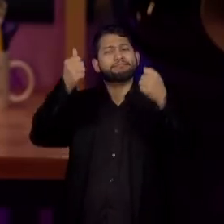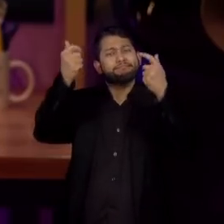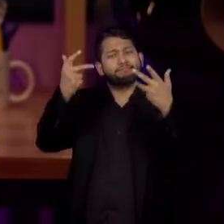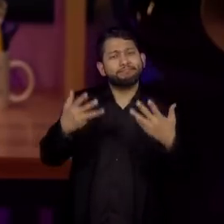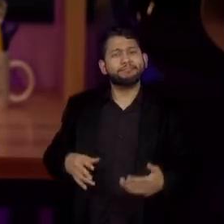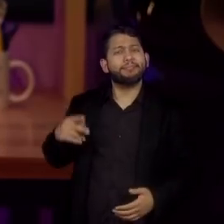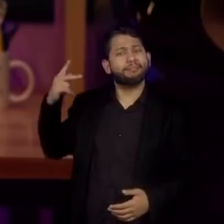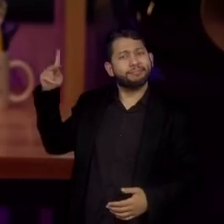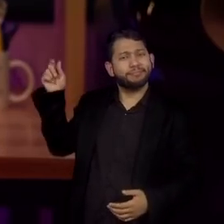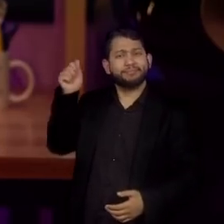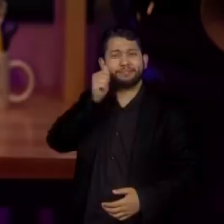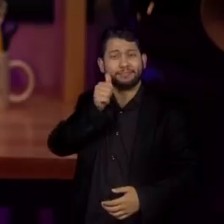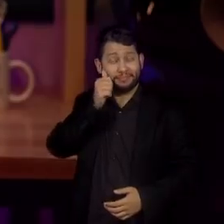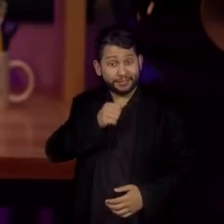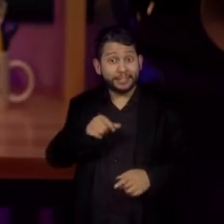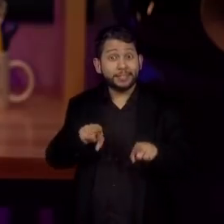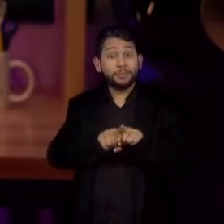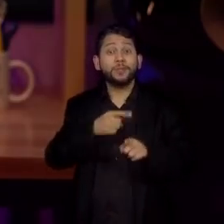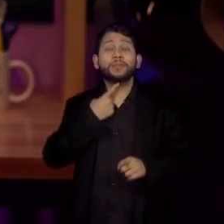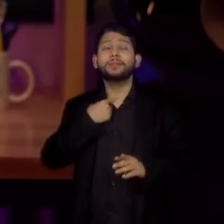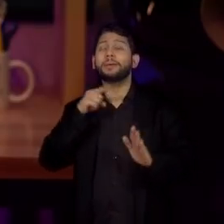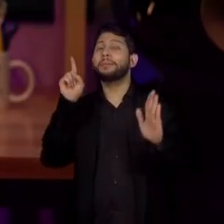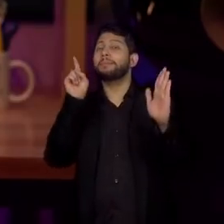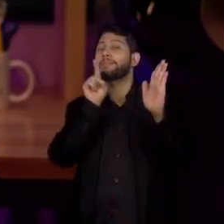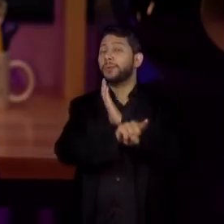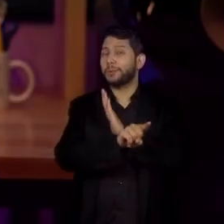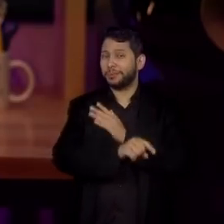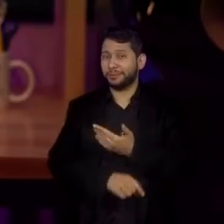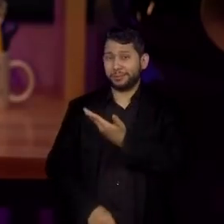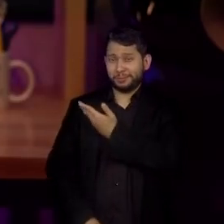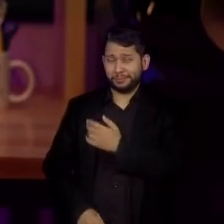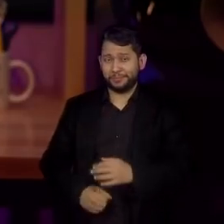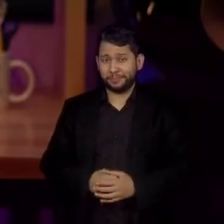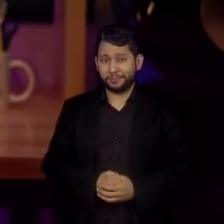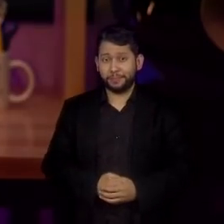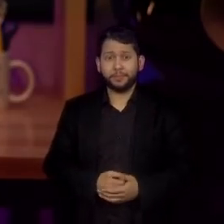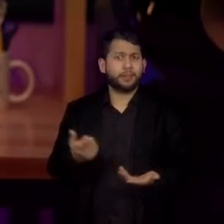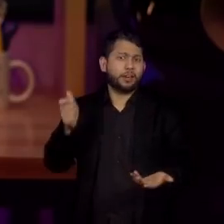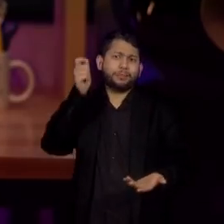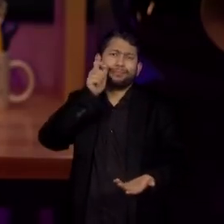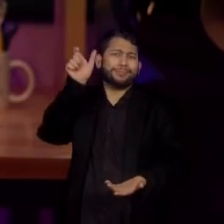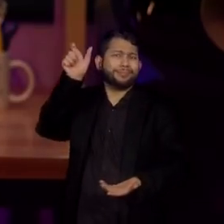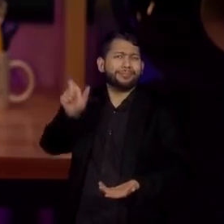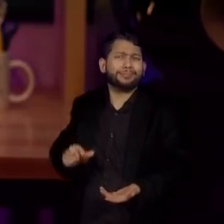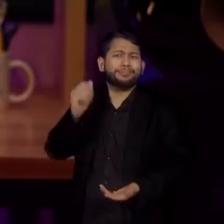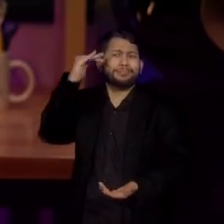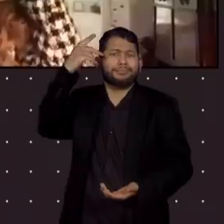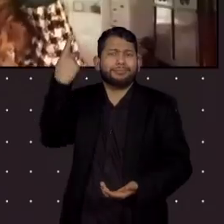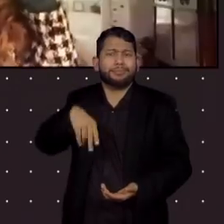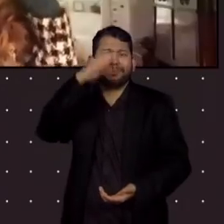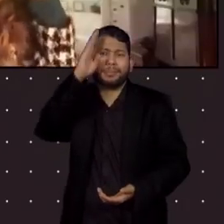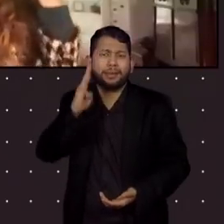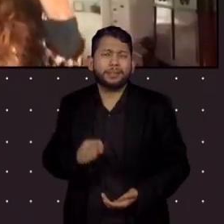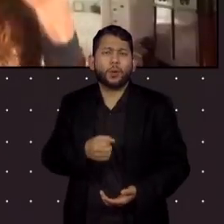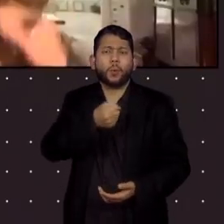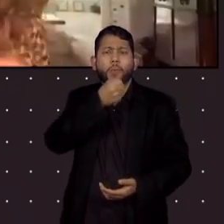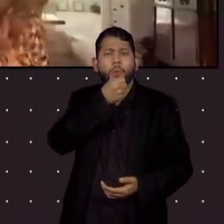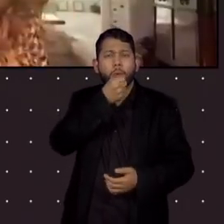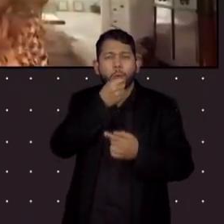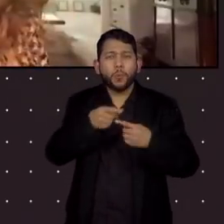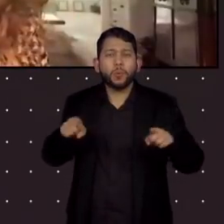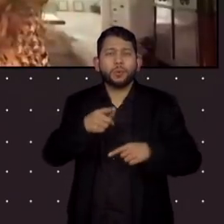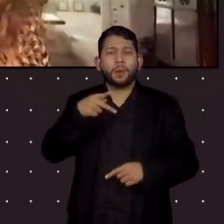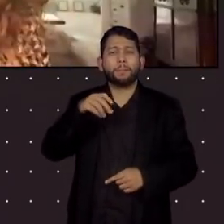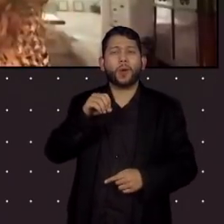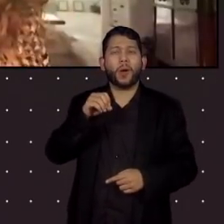Vanderleia e poder fazer uma pergunta para a Vanderleia, ícone brasileiro da música popular, da música